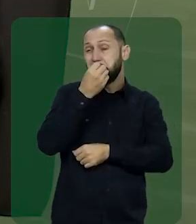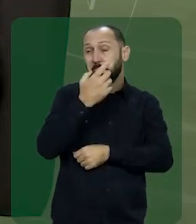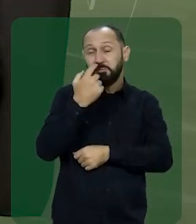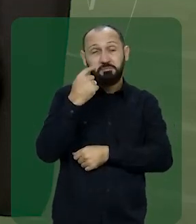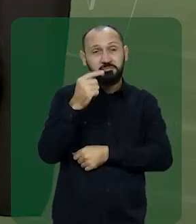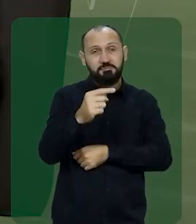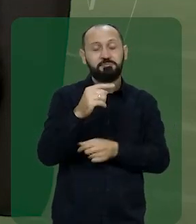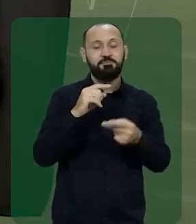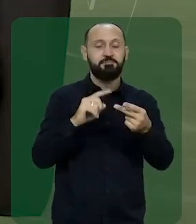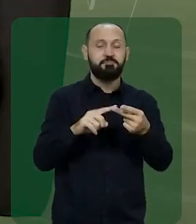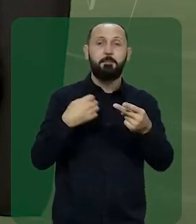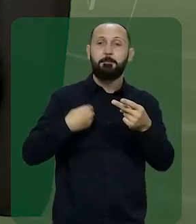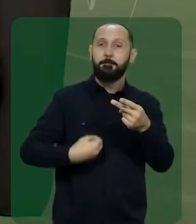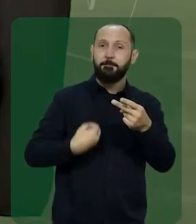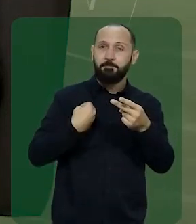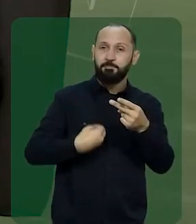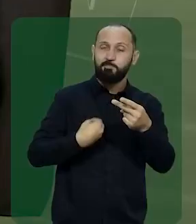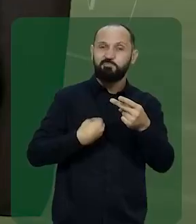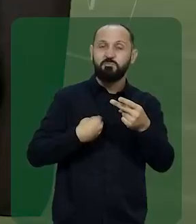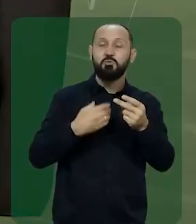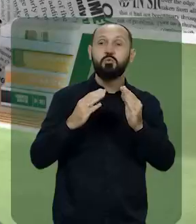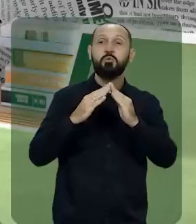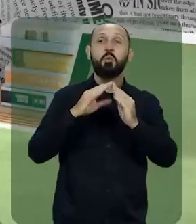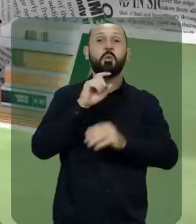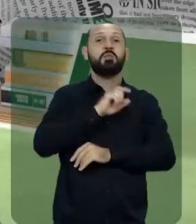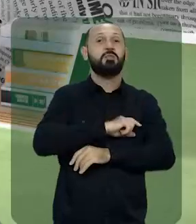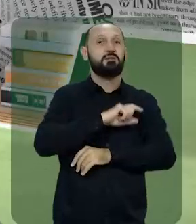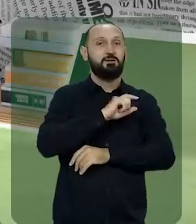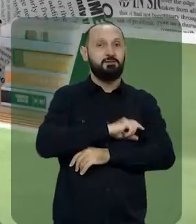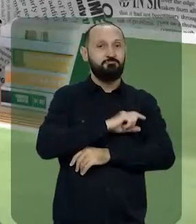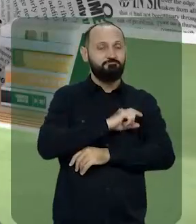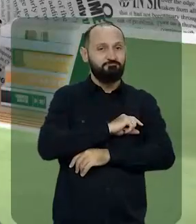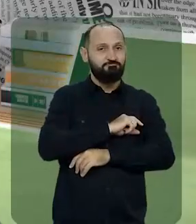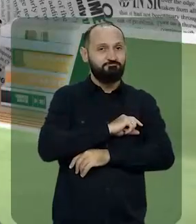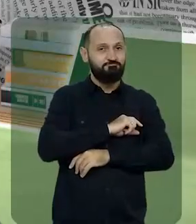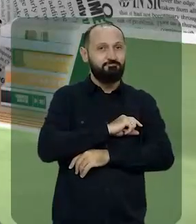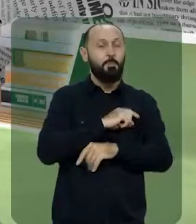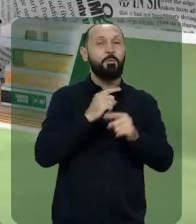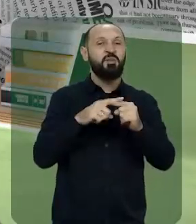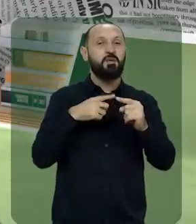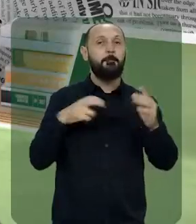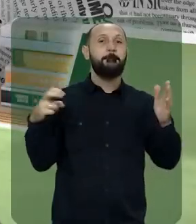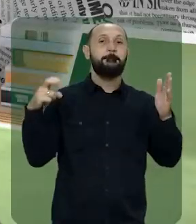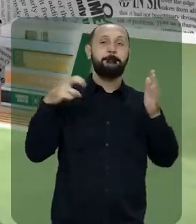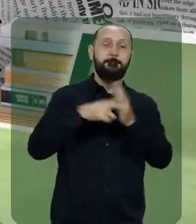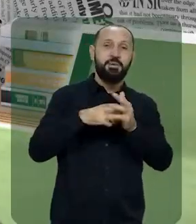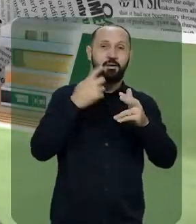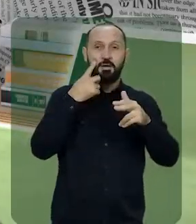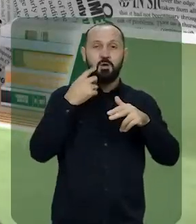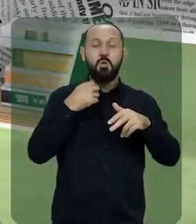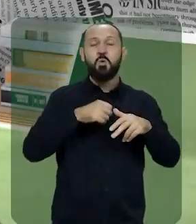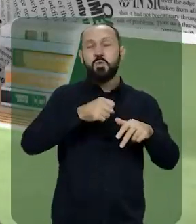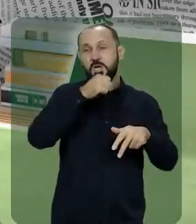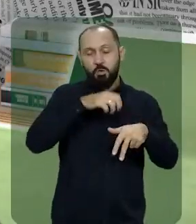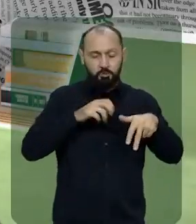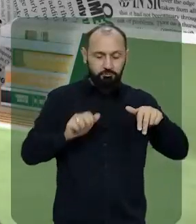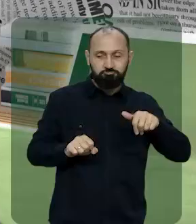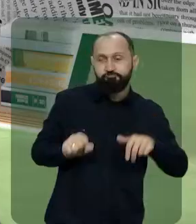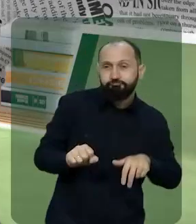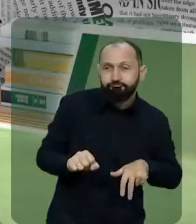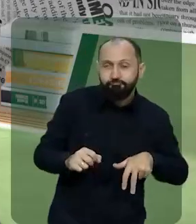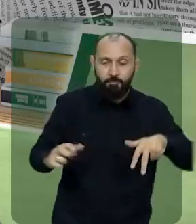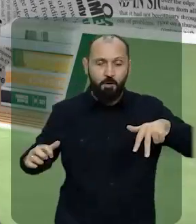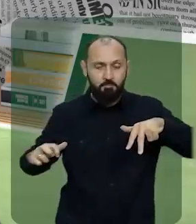tem a participação da Defensoria Pública, que é fundamental, que já faz um trabalho enorme. Tem